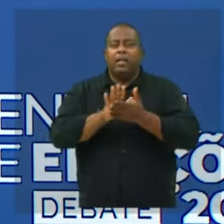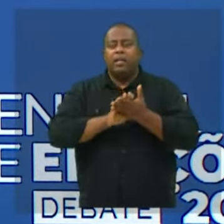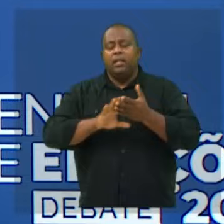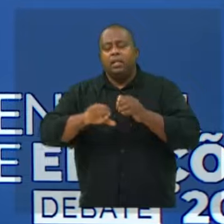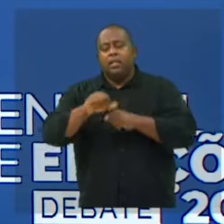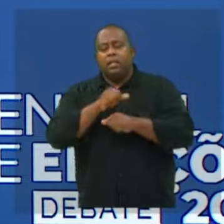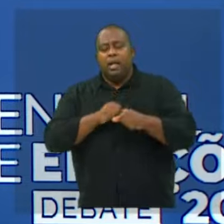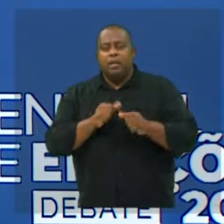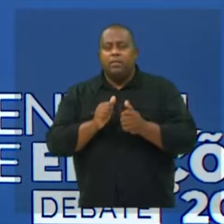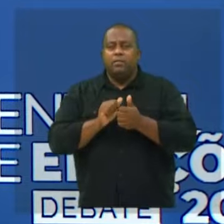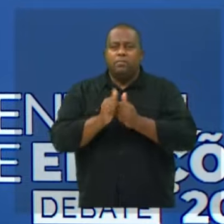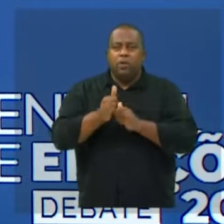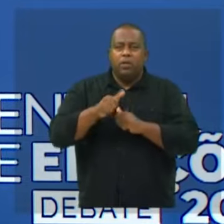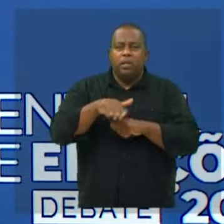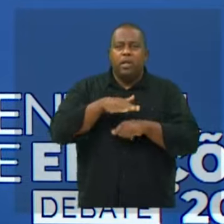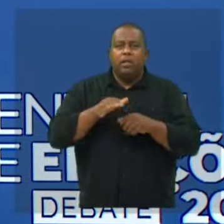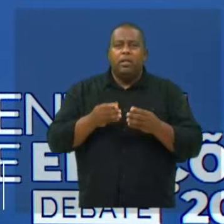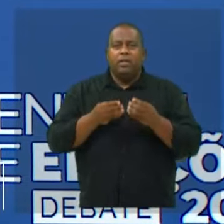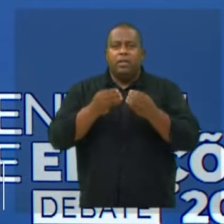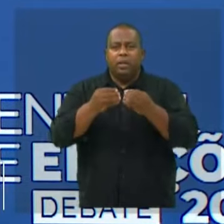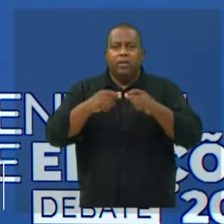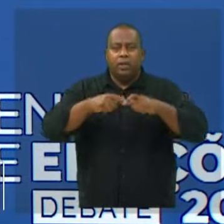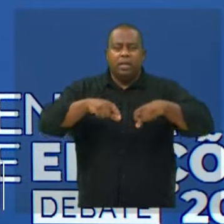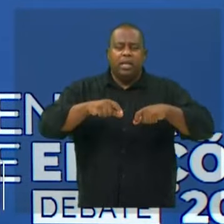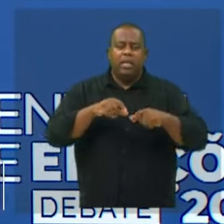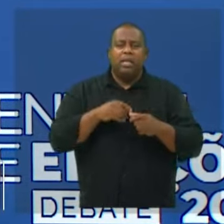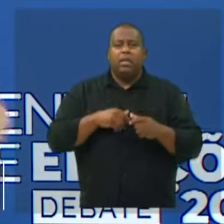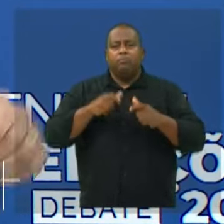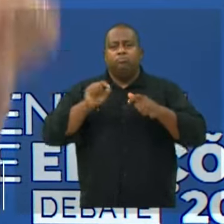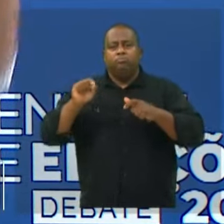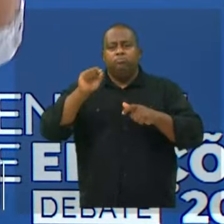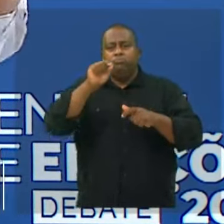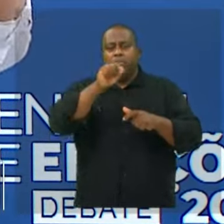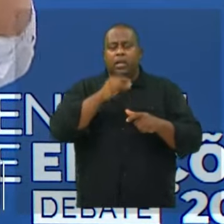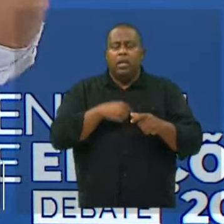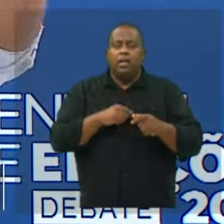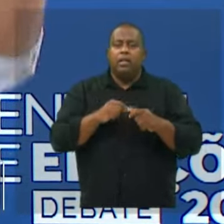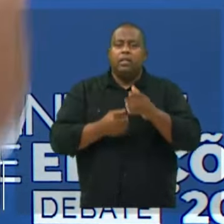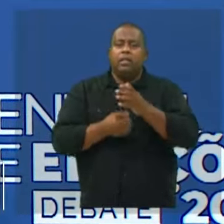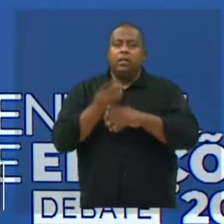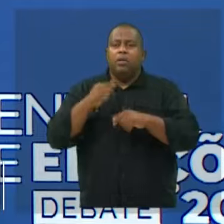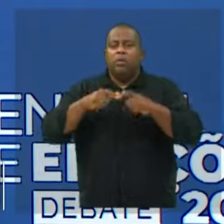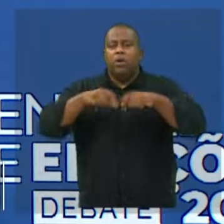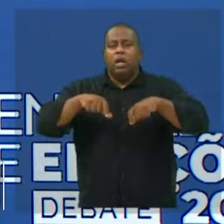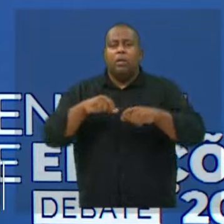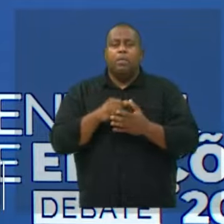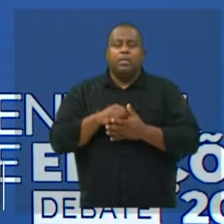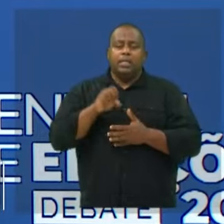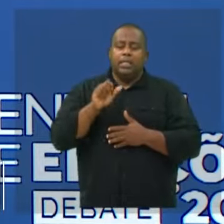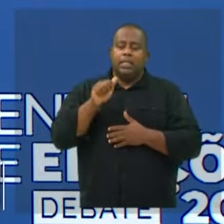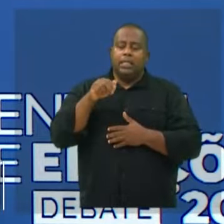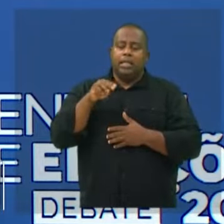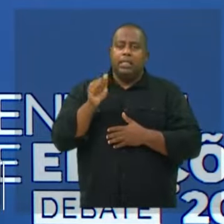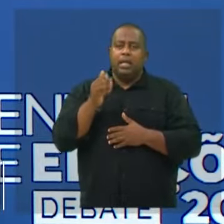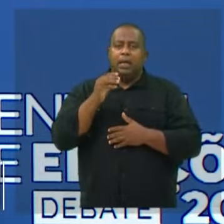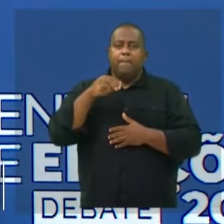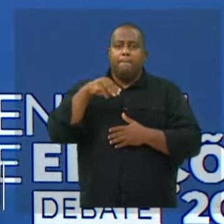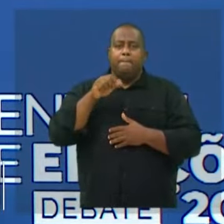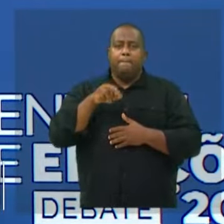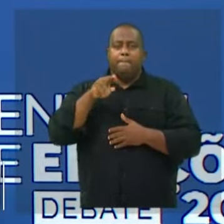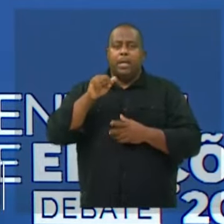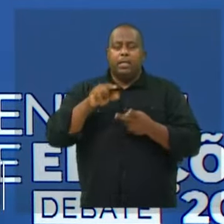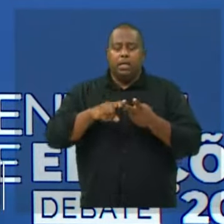esporte na ponta nós entregamos o campo do Batuba de Davi nós entregamos o campo do Santa Maria de PETA nós entregamos o campo do